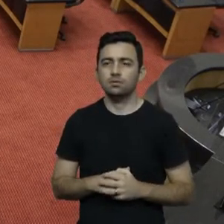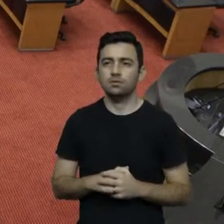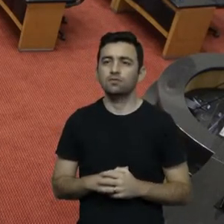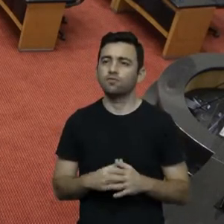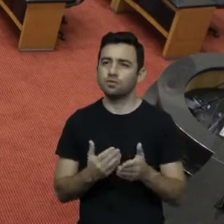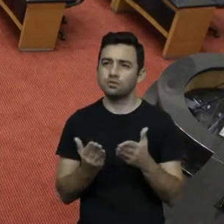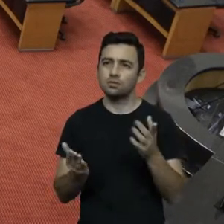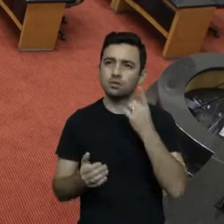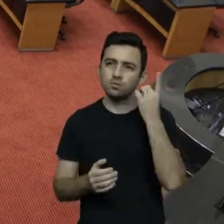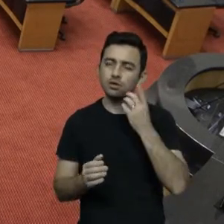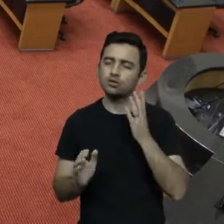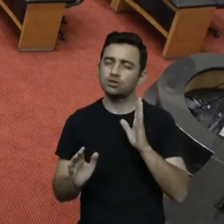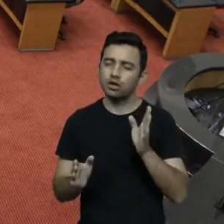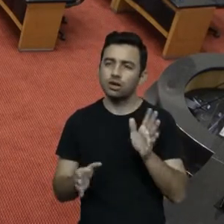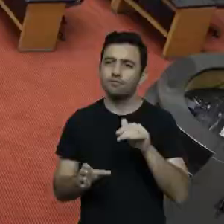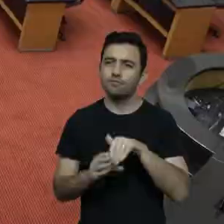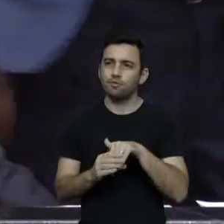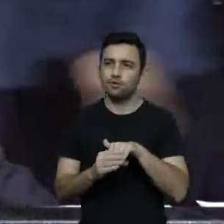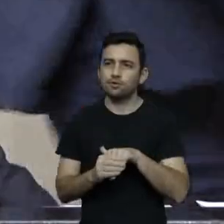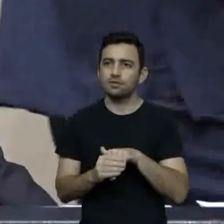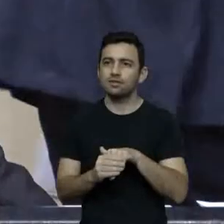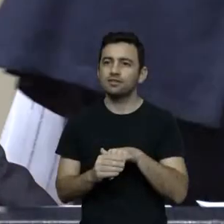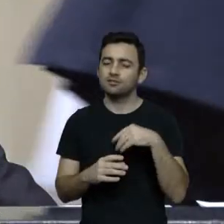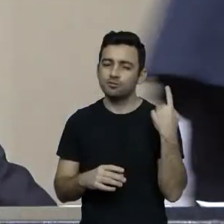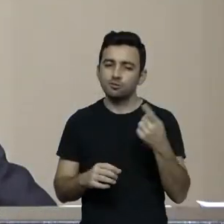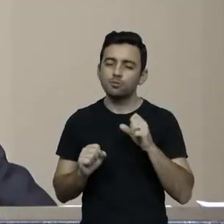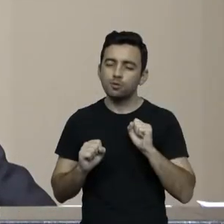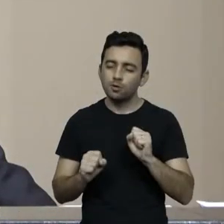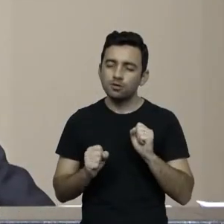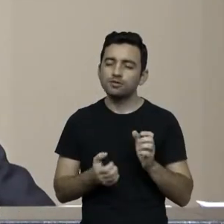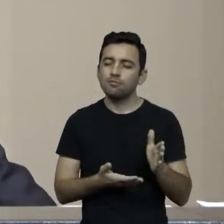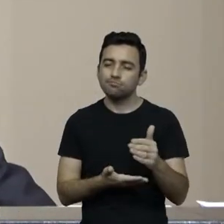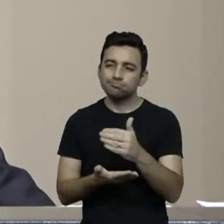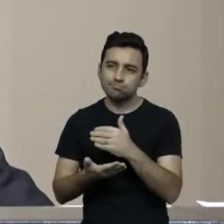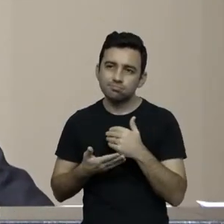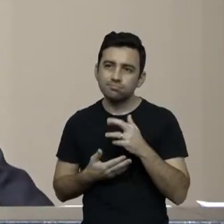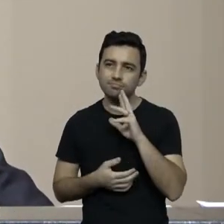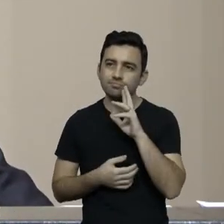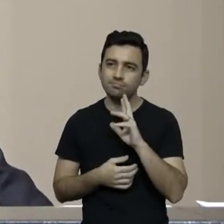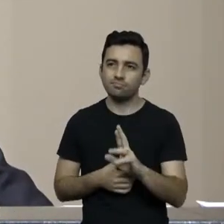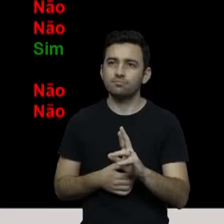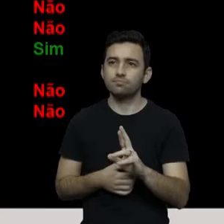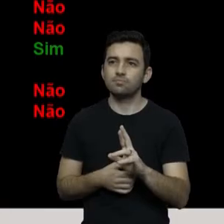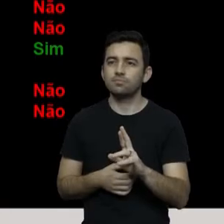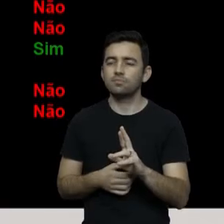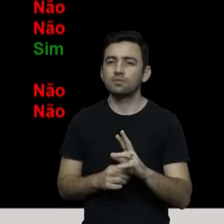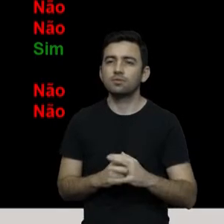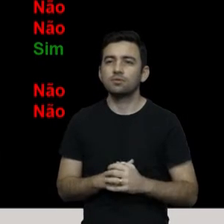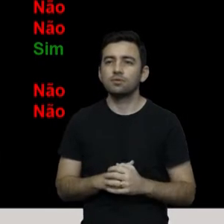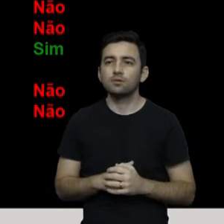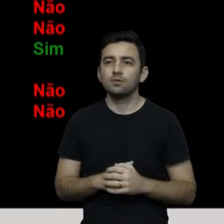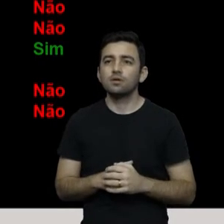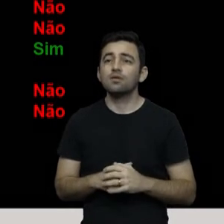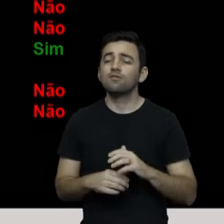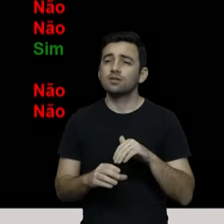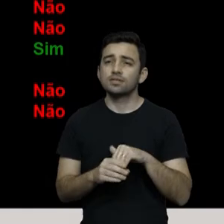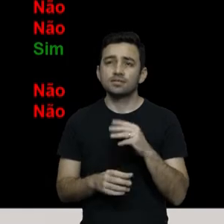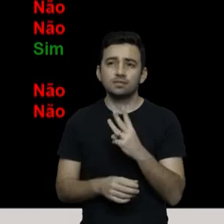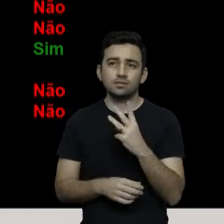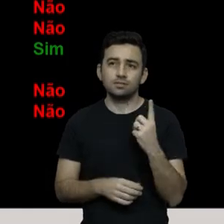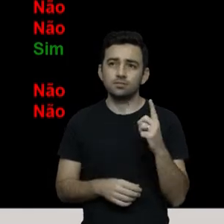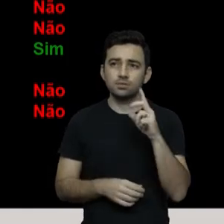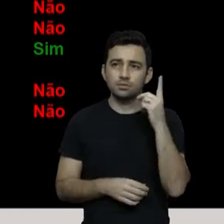o seu direito de voto podemos escolher o resultado votar os senhores 31